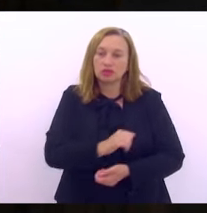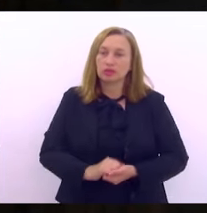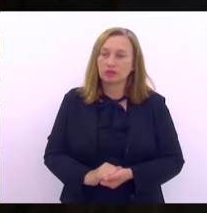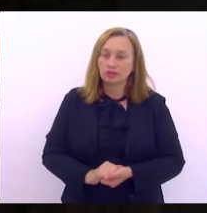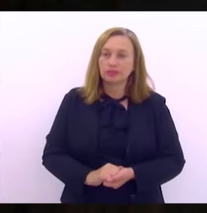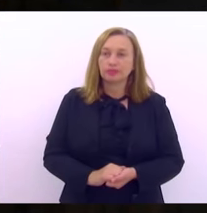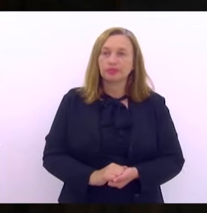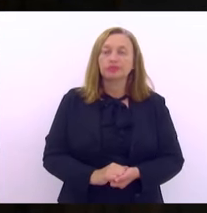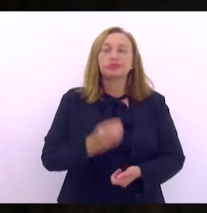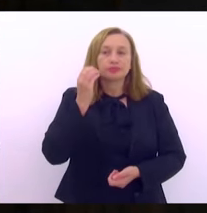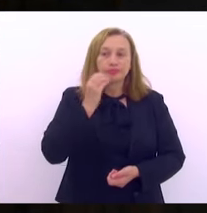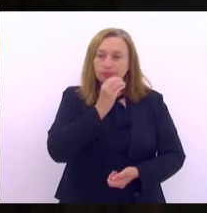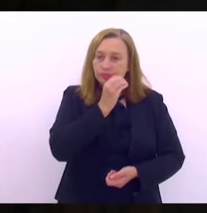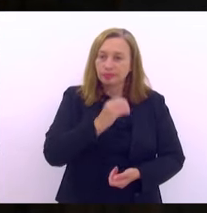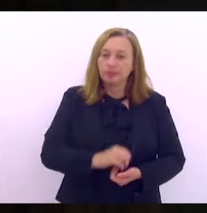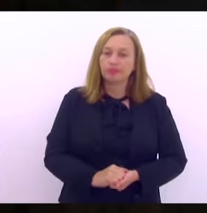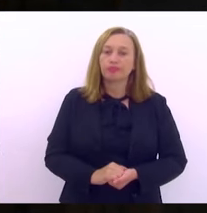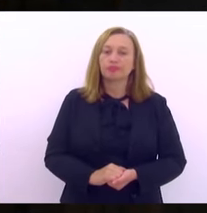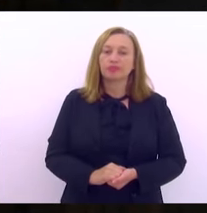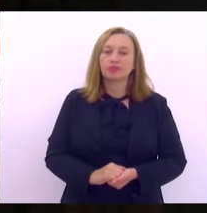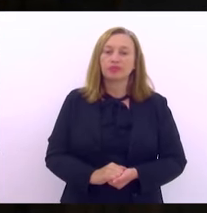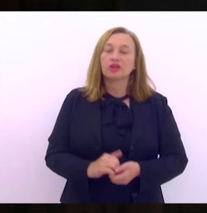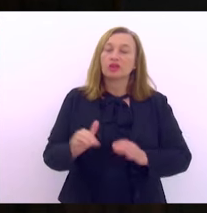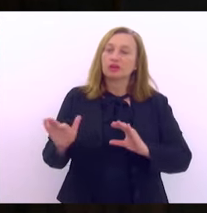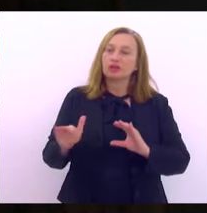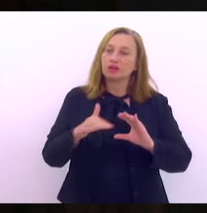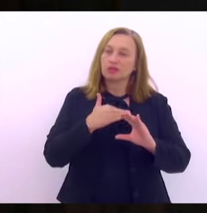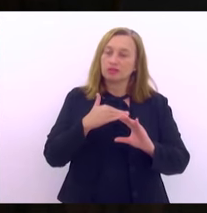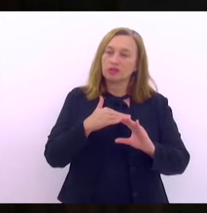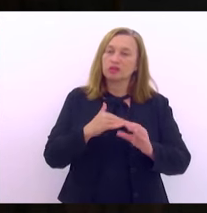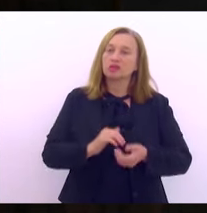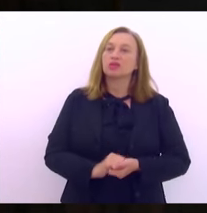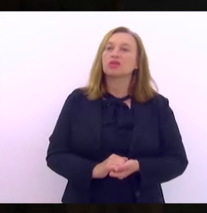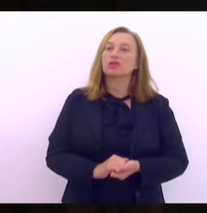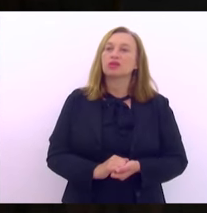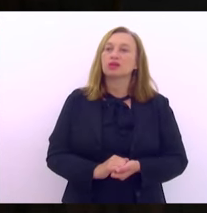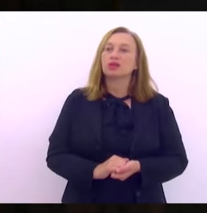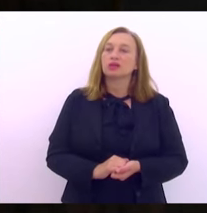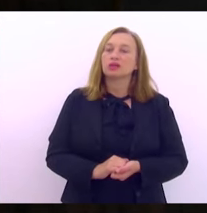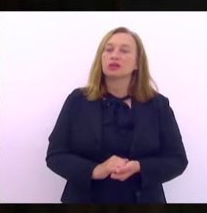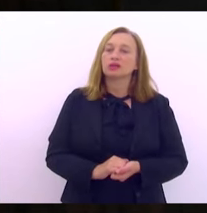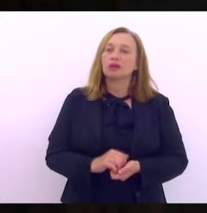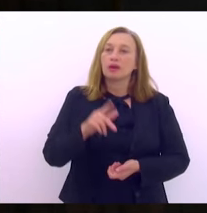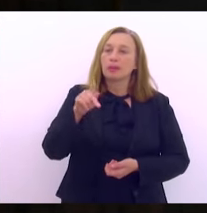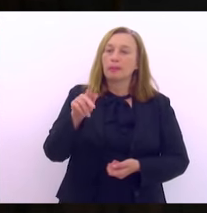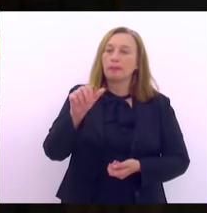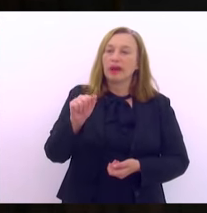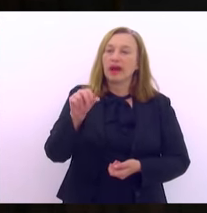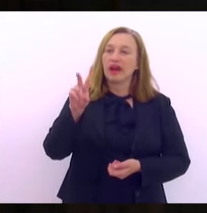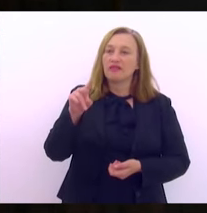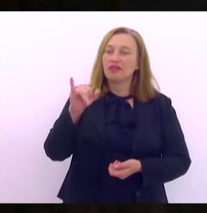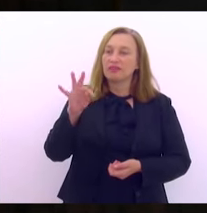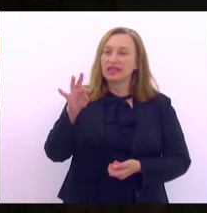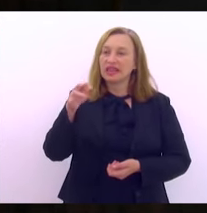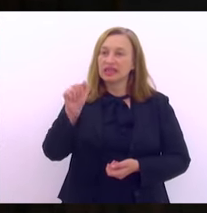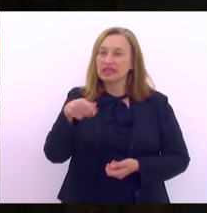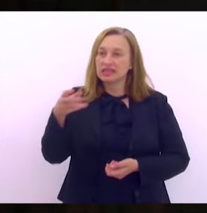do Rio de Janeiro, Cláudio Castro, o envio de mensagem dispondo sobre a pavimentação da